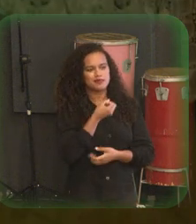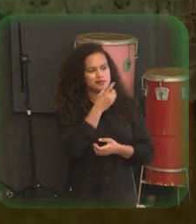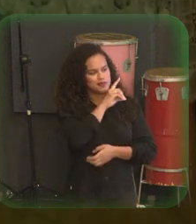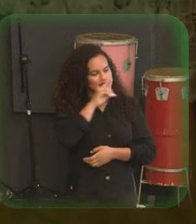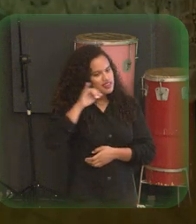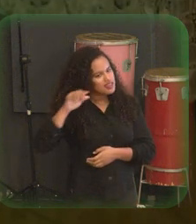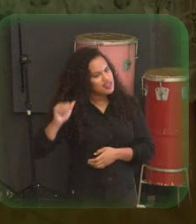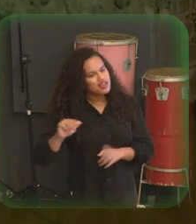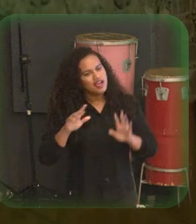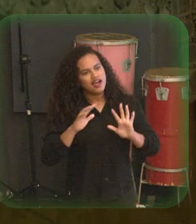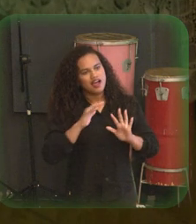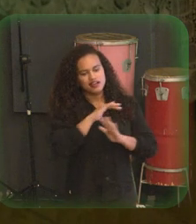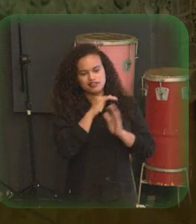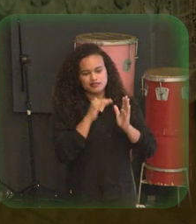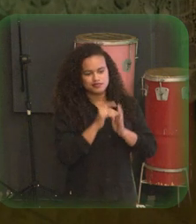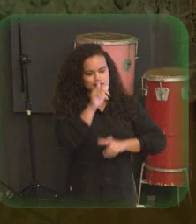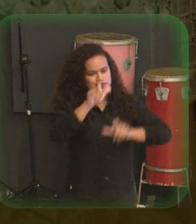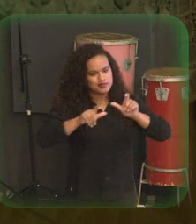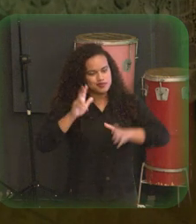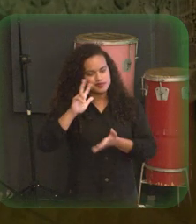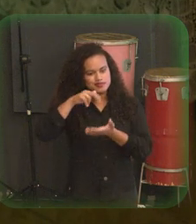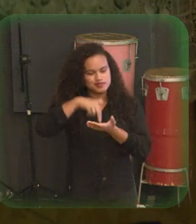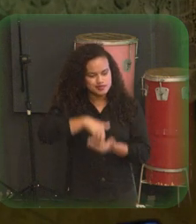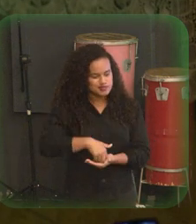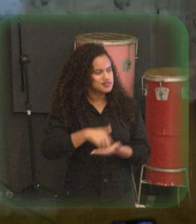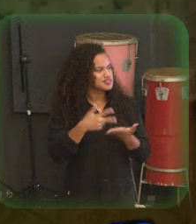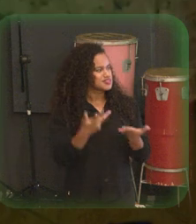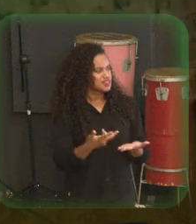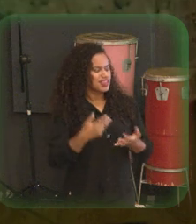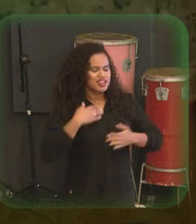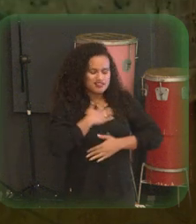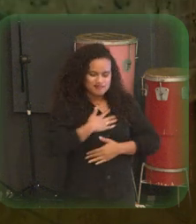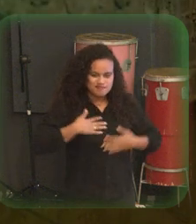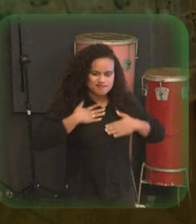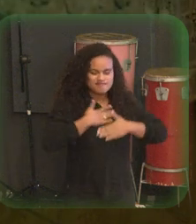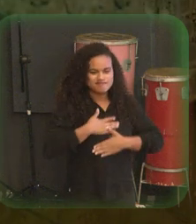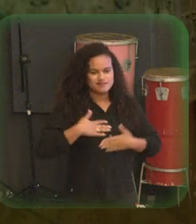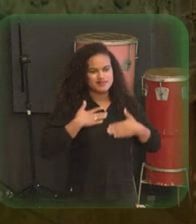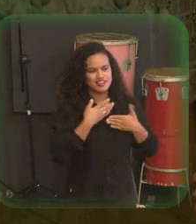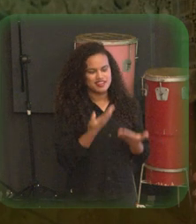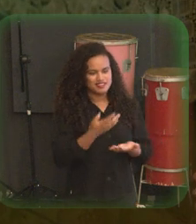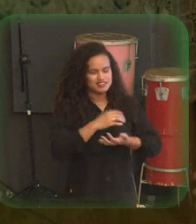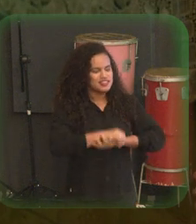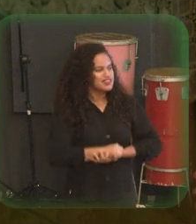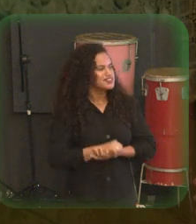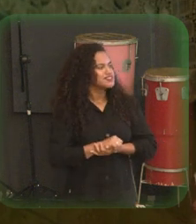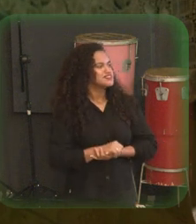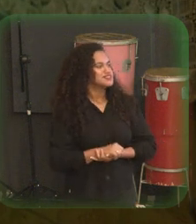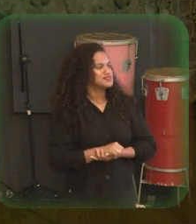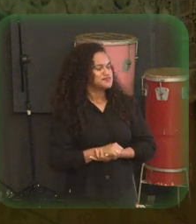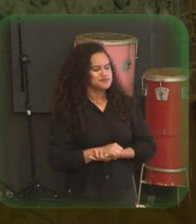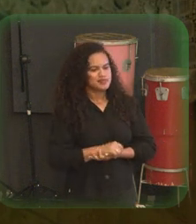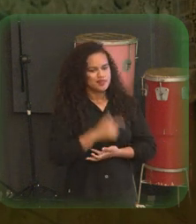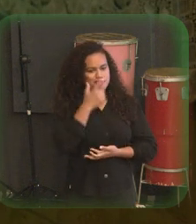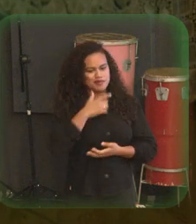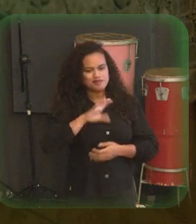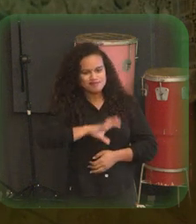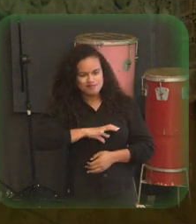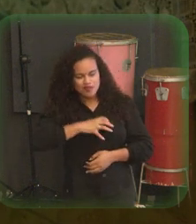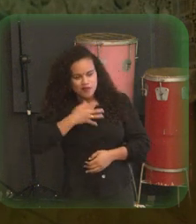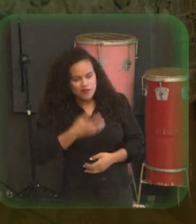presentes, dizer da minha enorme alegria, satisfação do meu orgulho